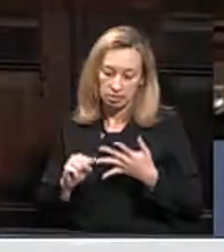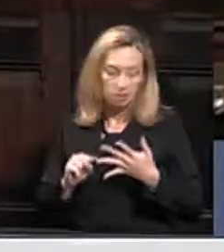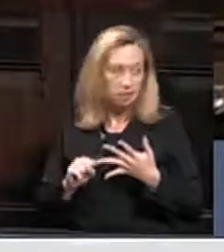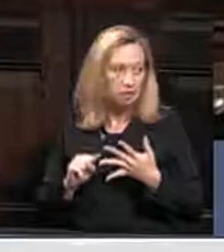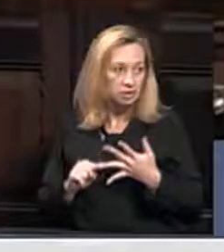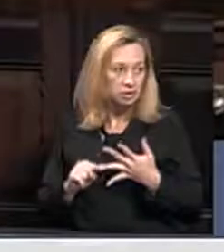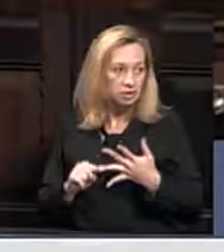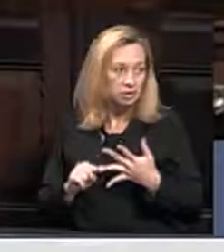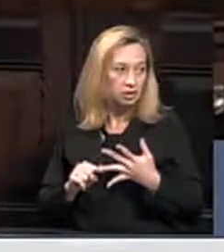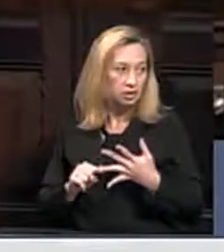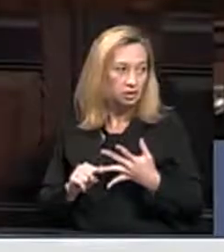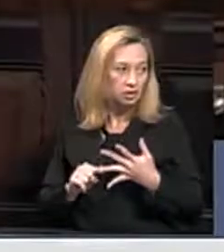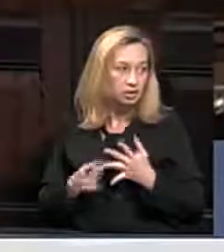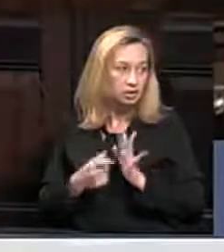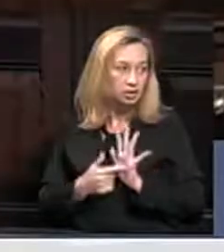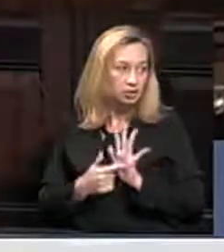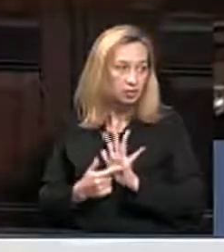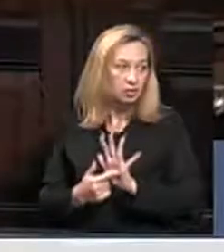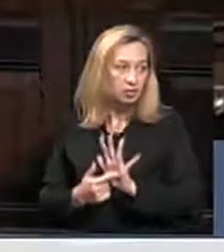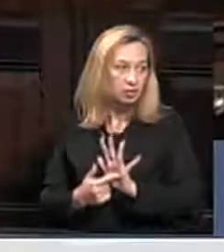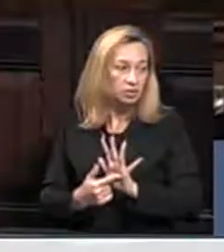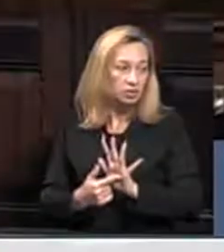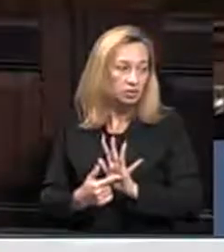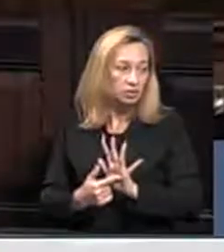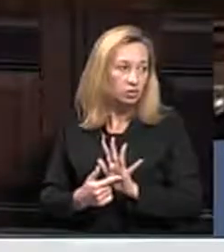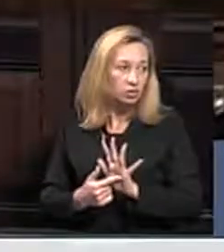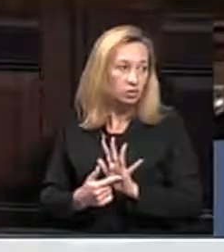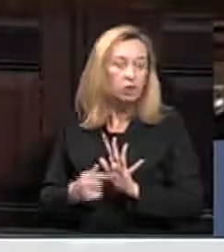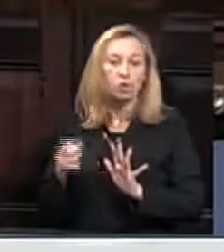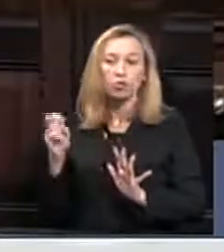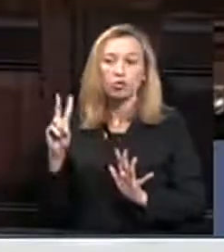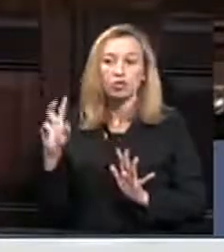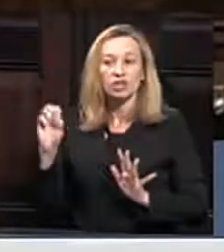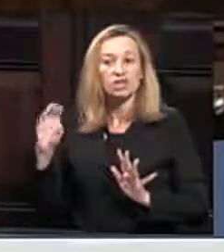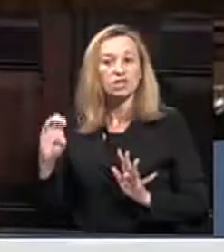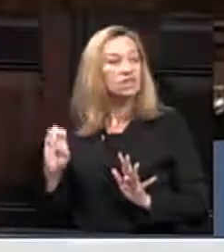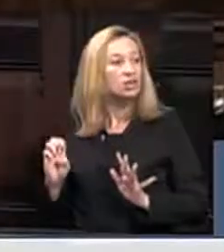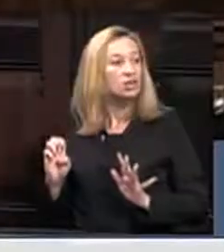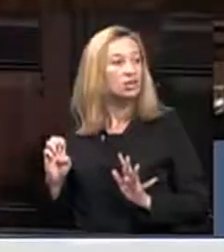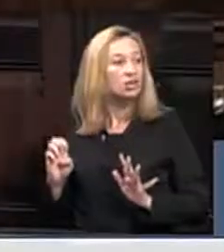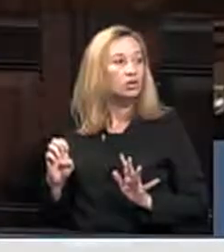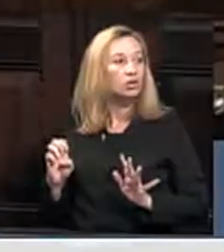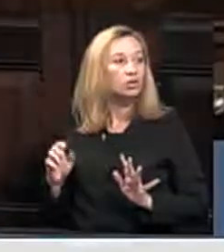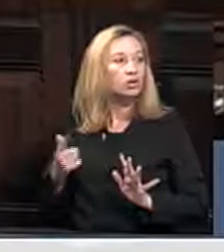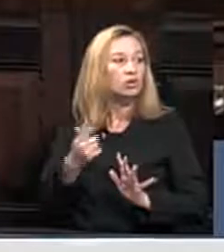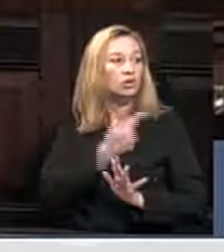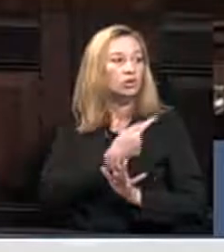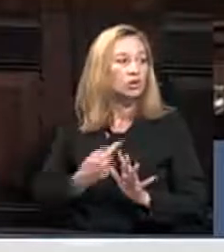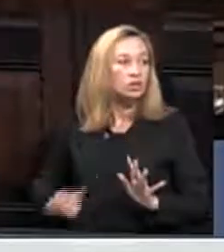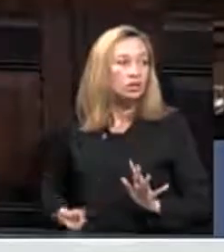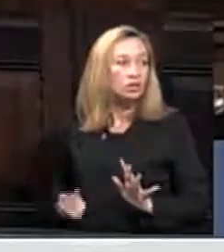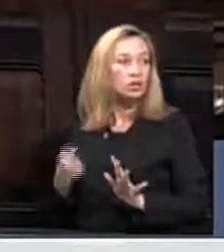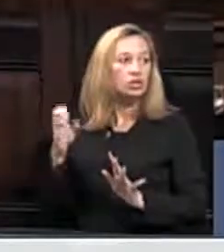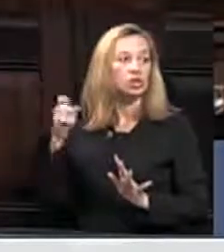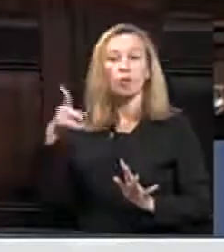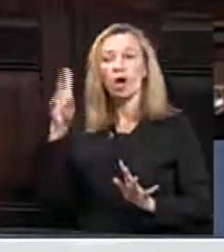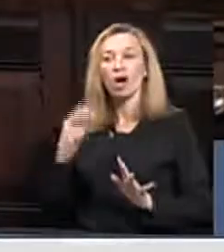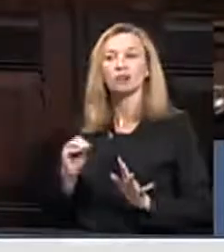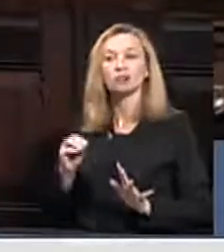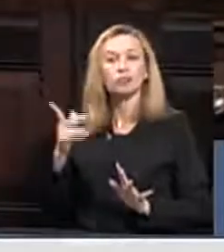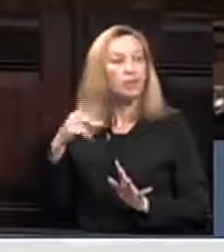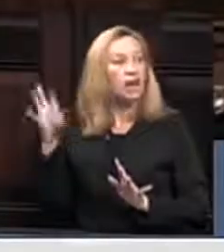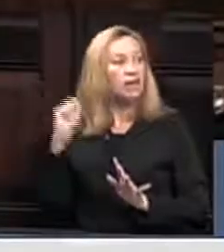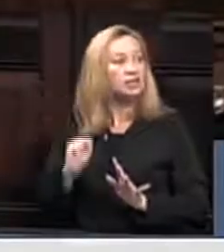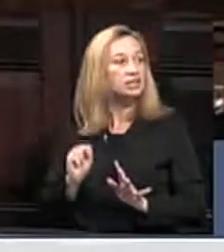apresentou o vice-governador da chapa do Eduardo Paz, mas não há questão minha,